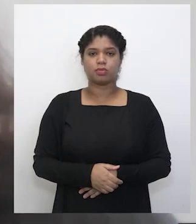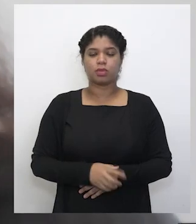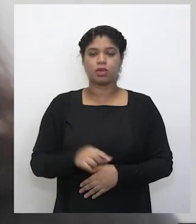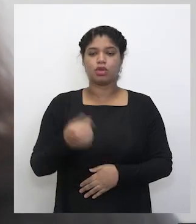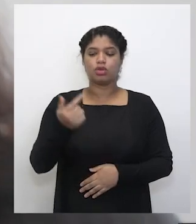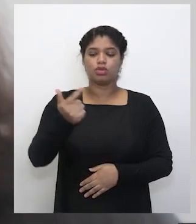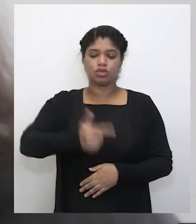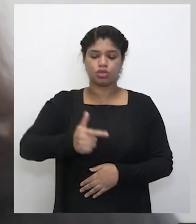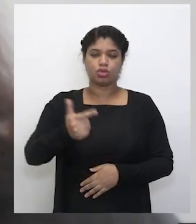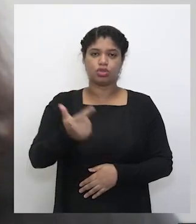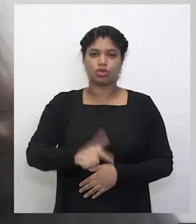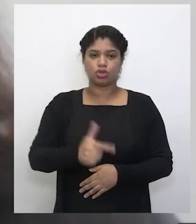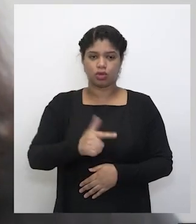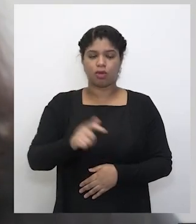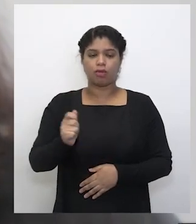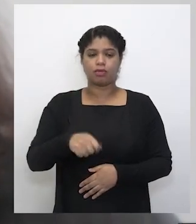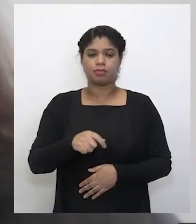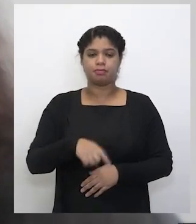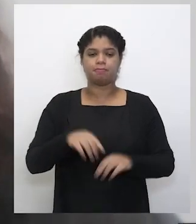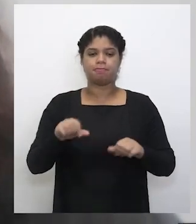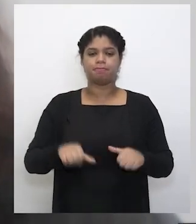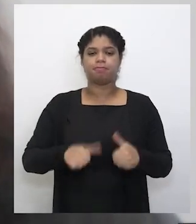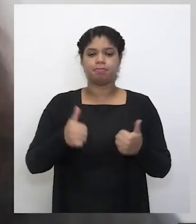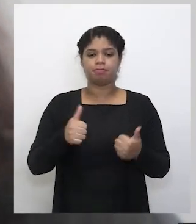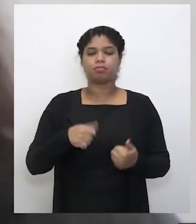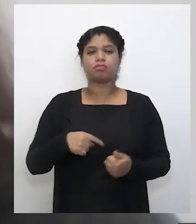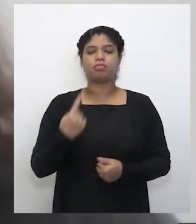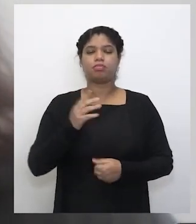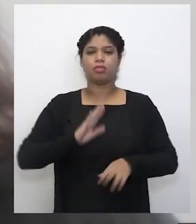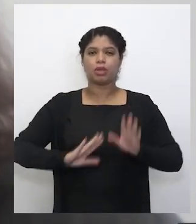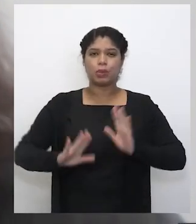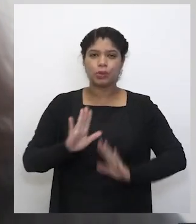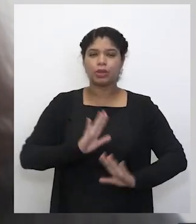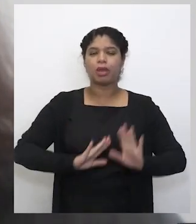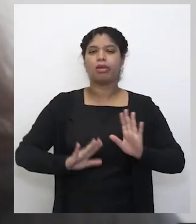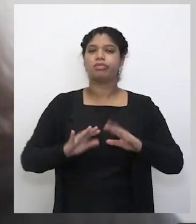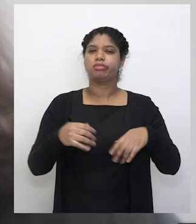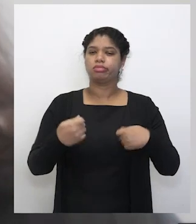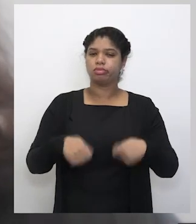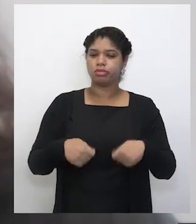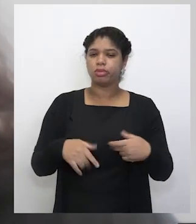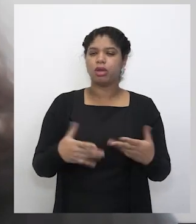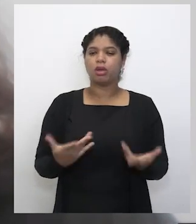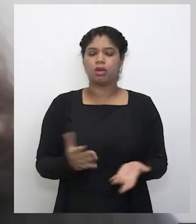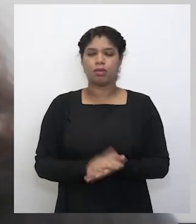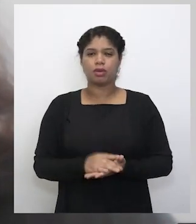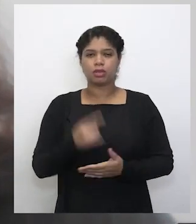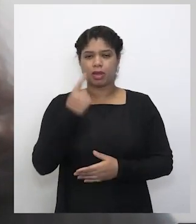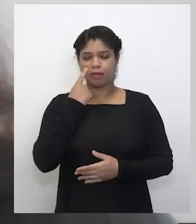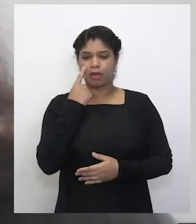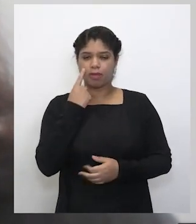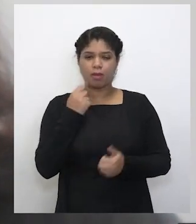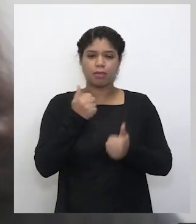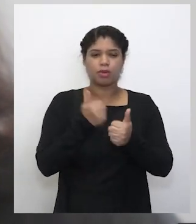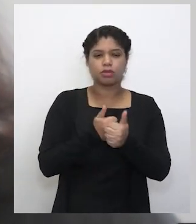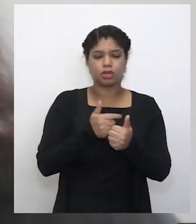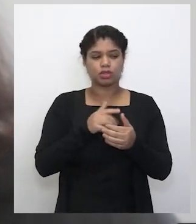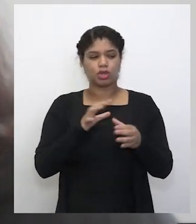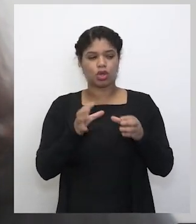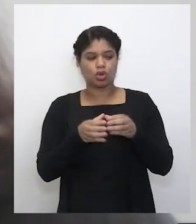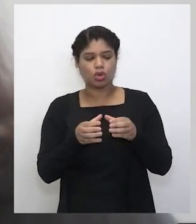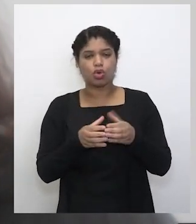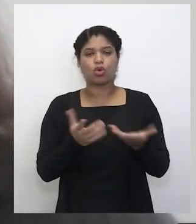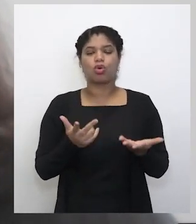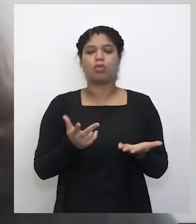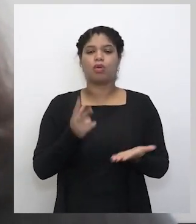retoma, sempre tomando cuidado, né, com a aproximação, com o agrupamento,